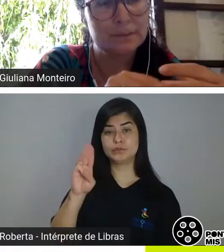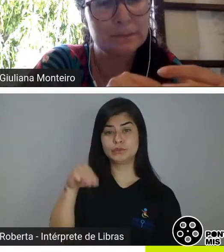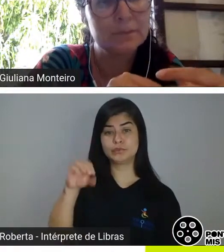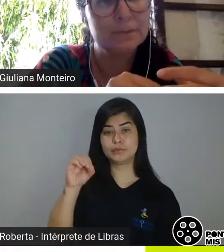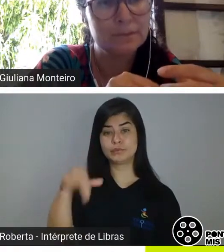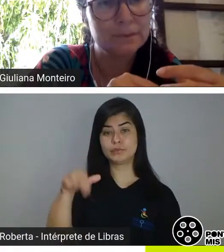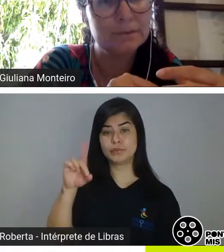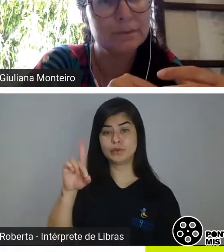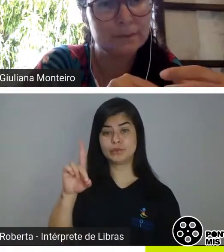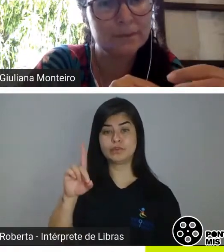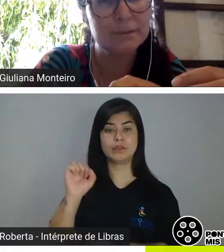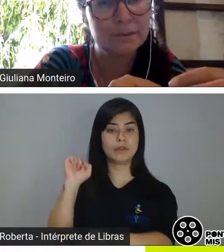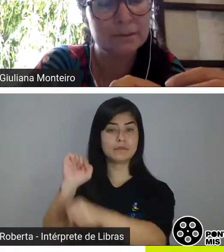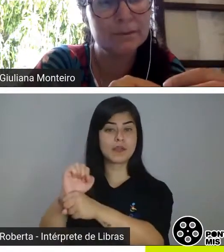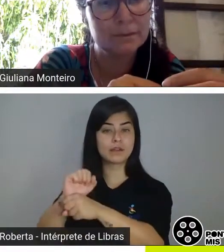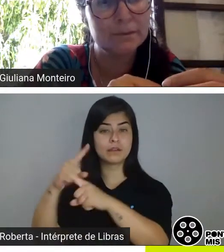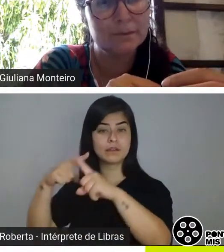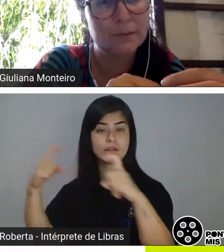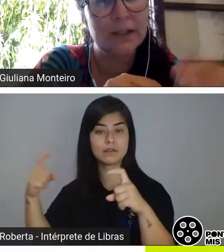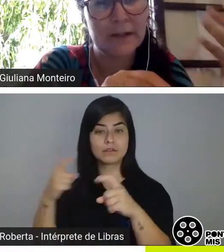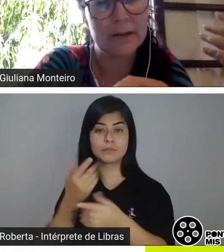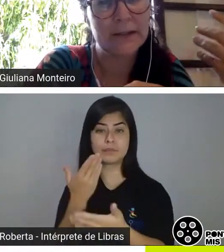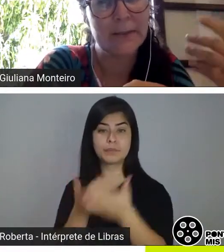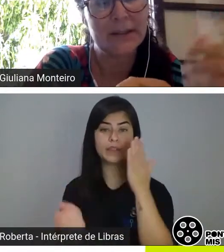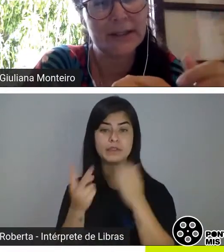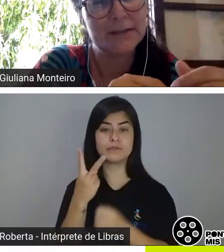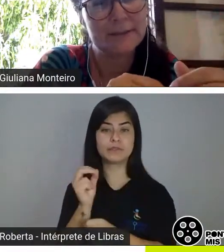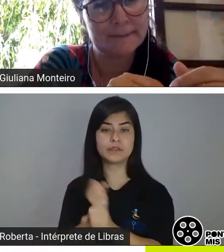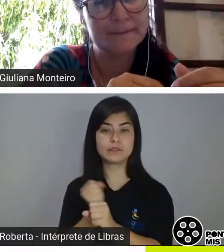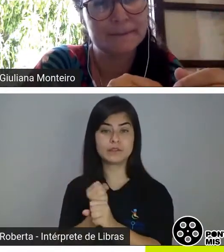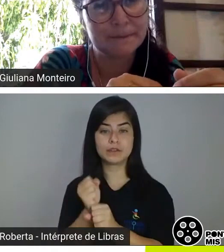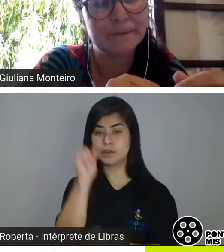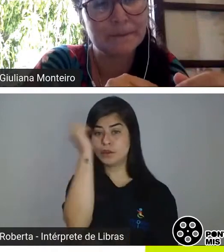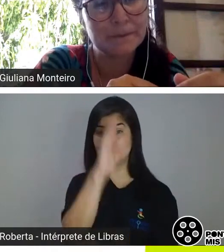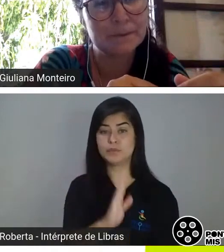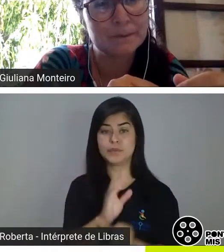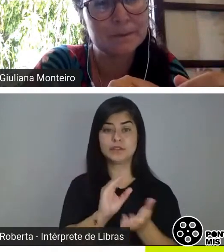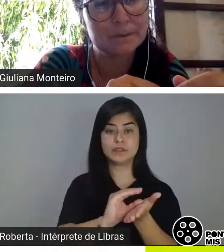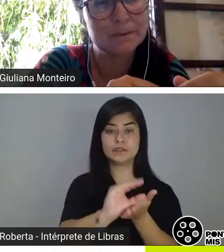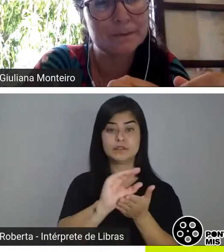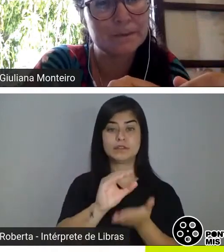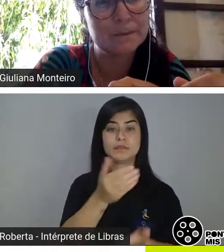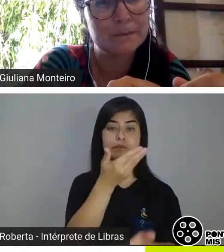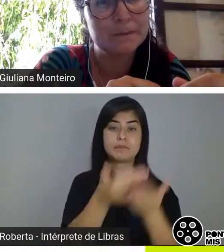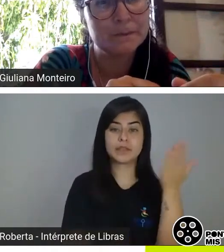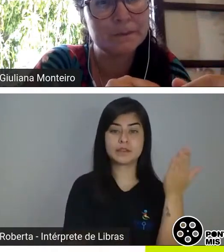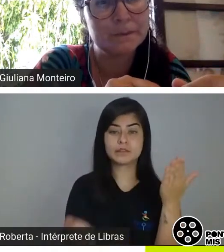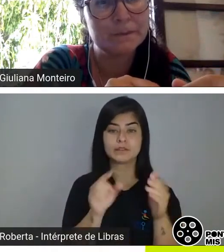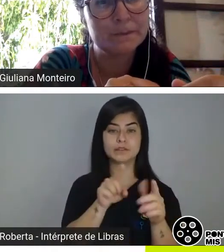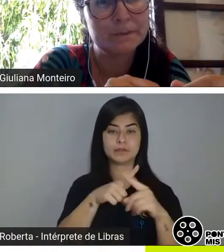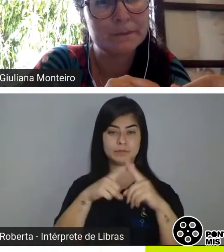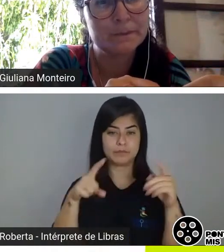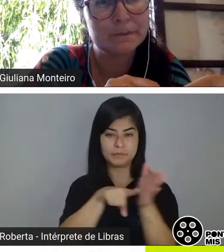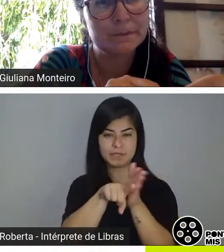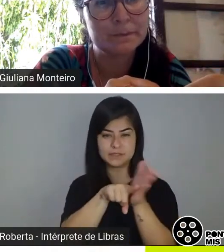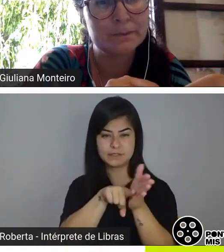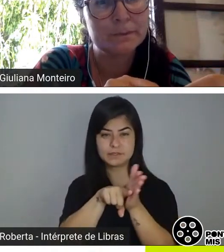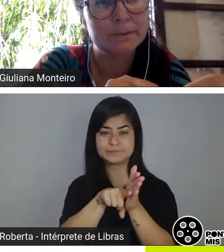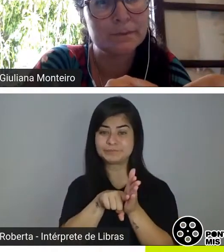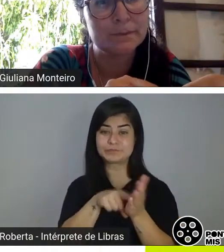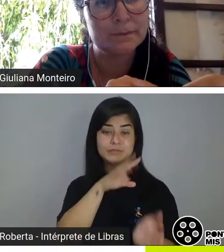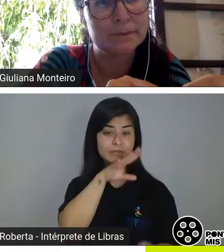anos da vida dele, e o Brasil vai perder o investimento na pesquisa que fez. Isso vai ser um terror,